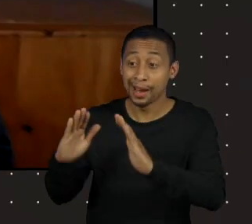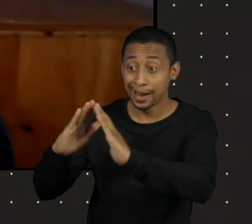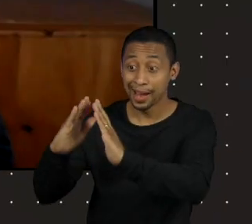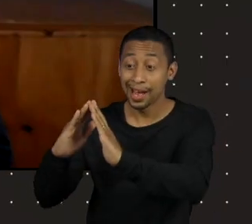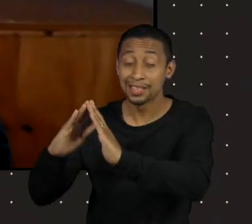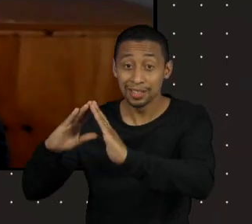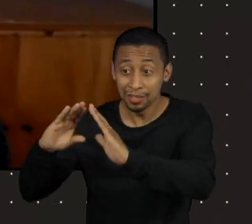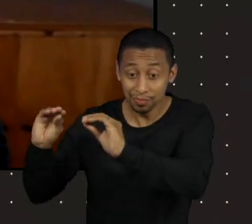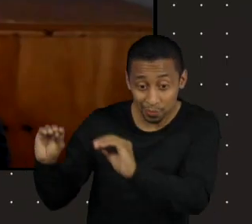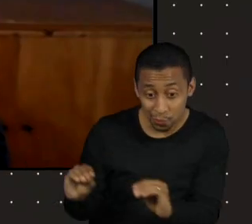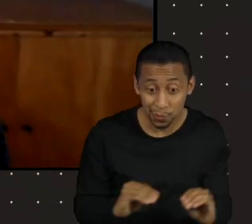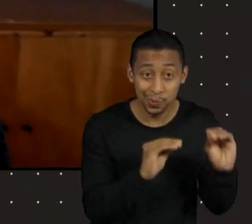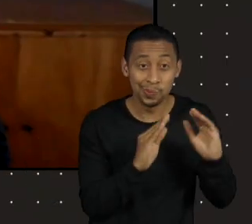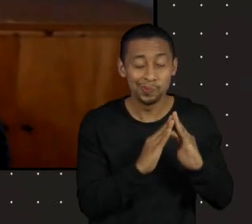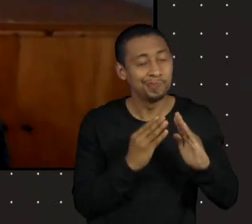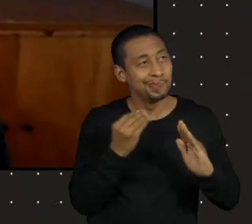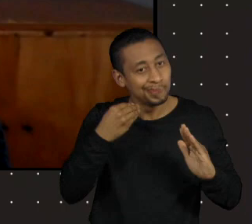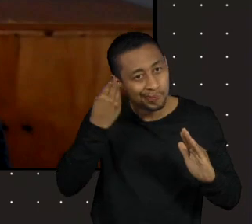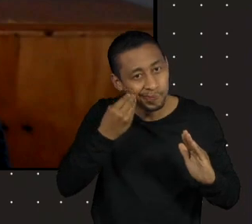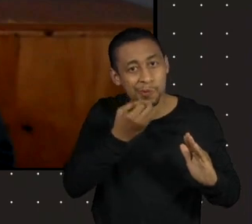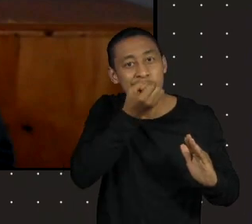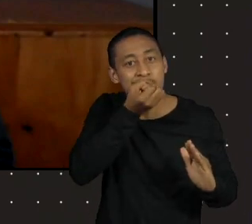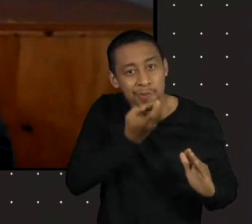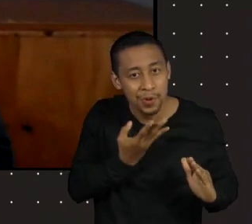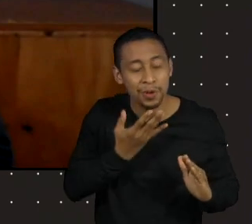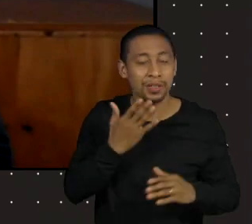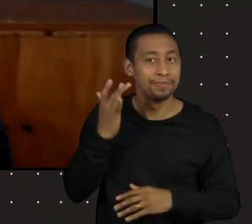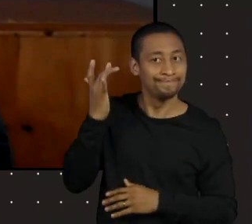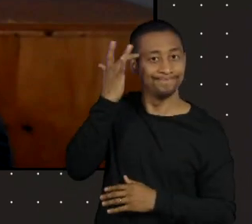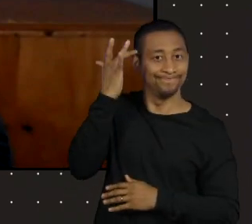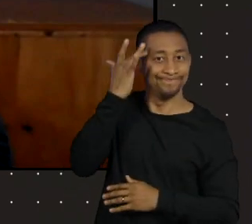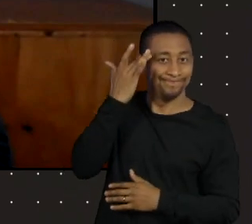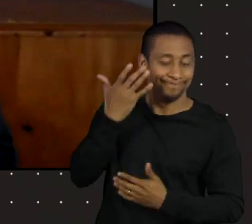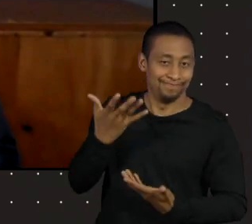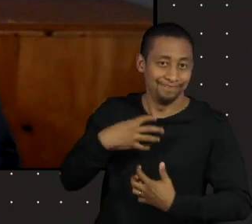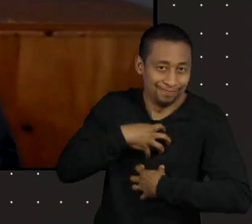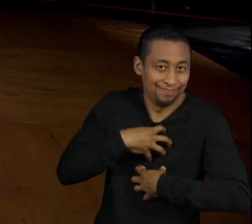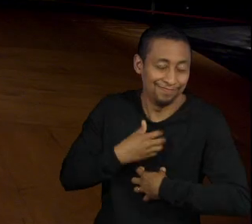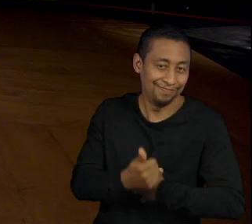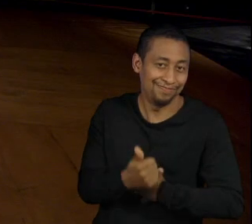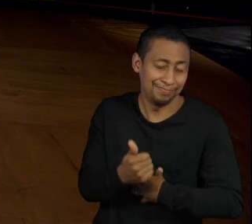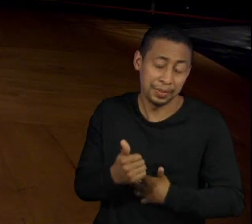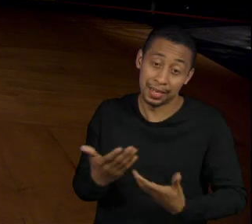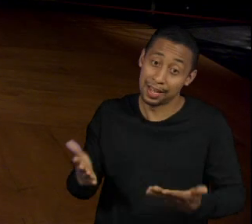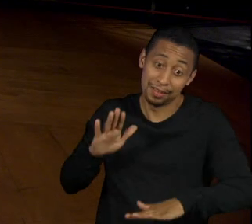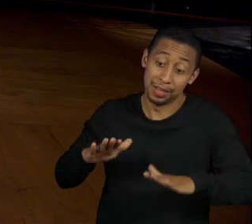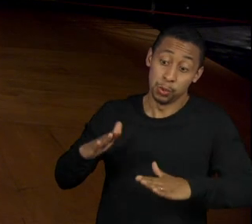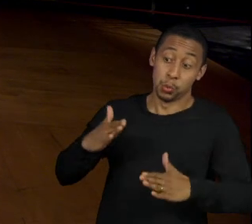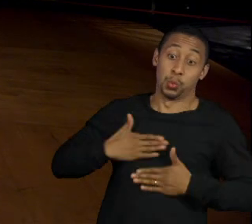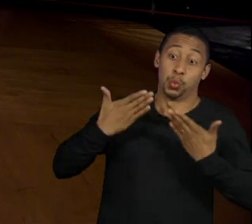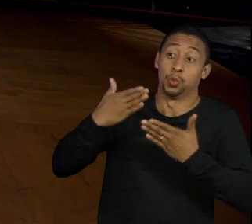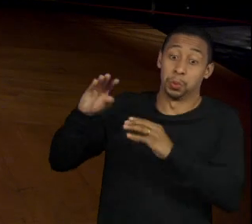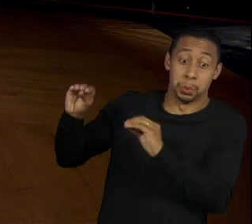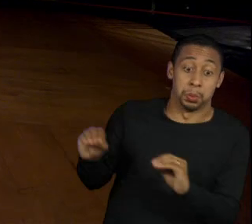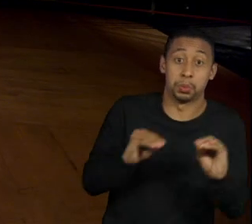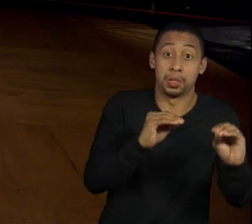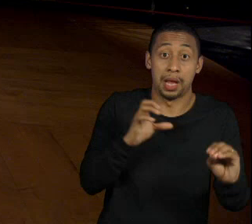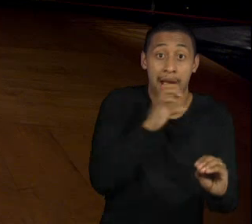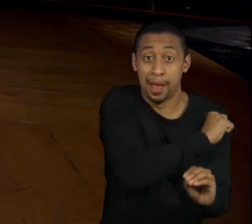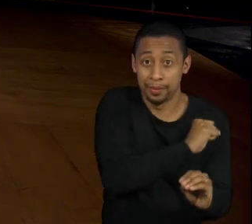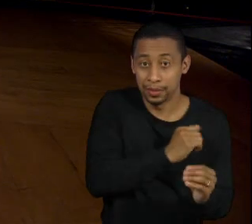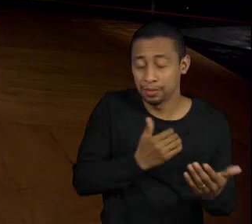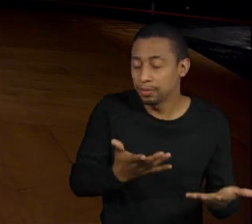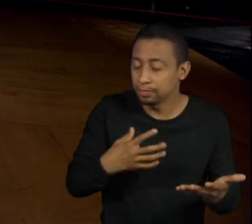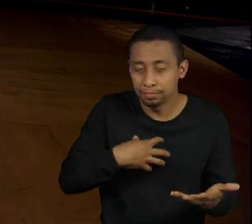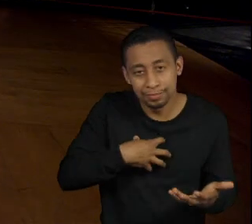boa também. Acho que foi uma experiência de amadurecimento, assim, meio no susto, porque essas histórias são assim, né?